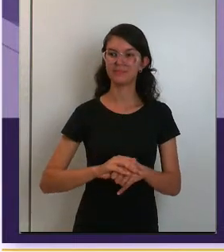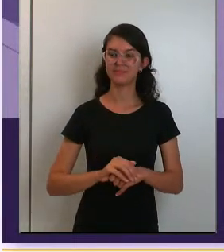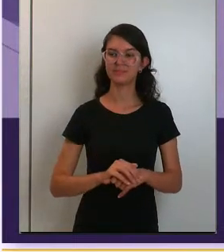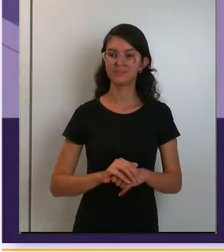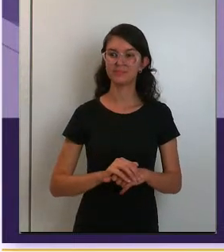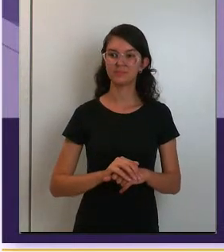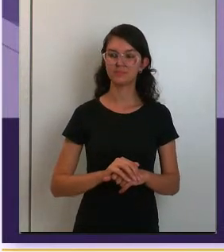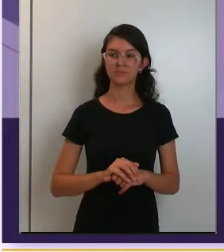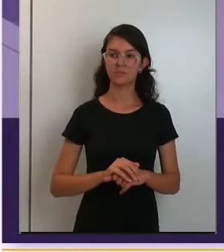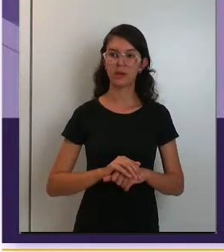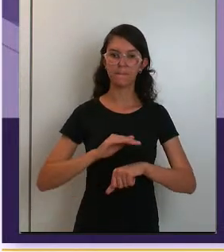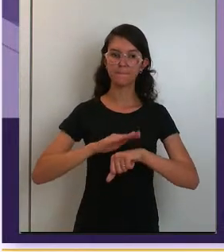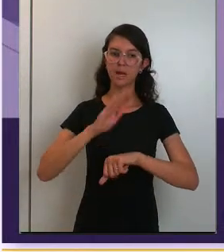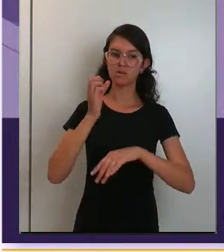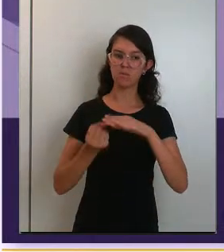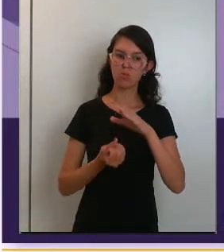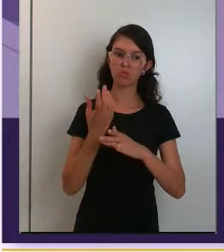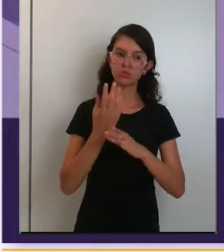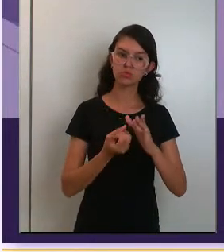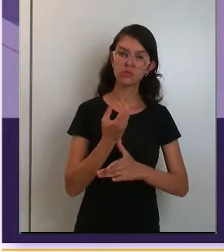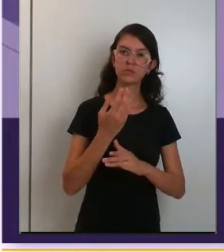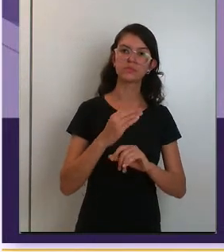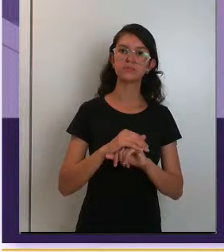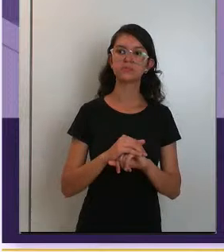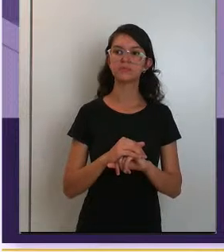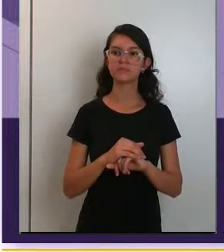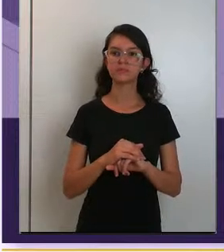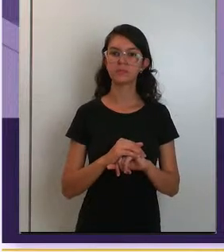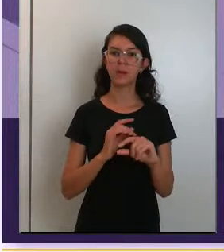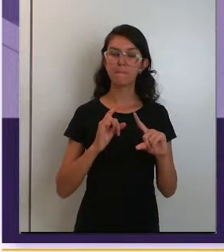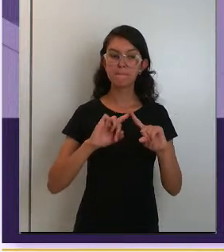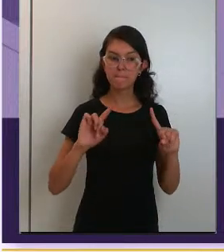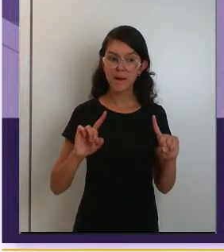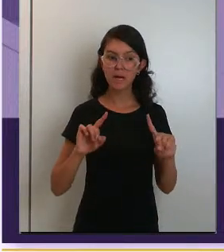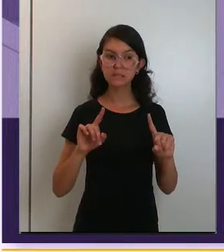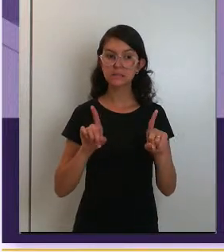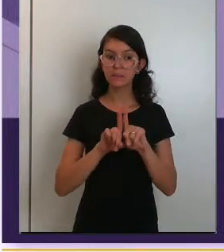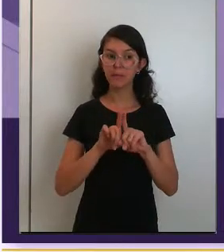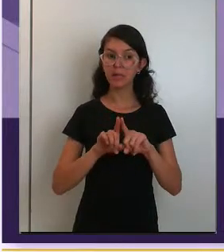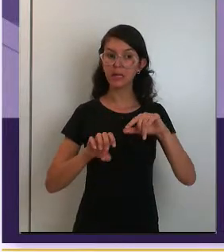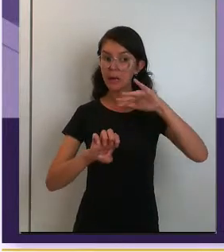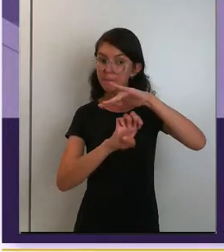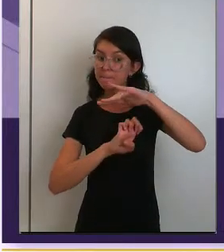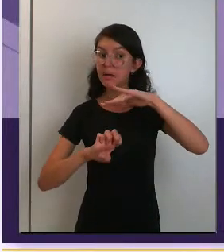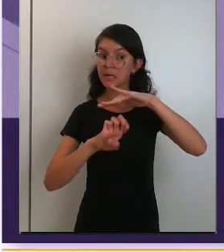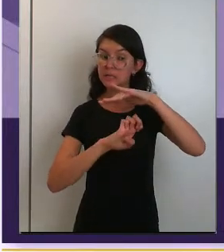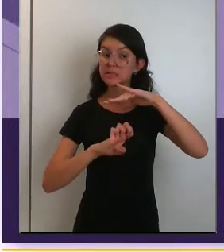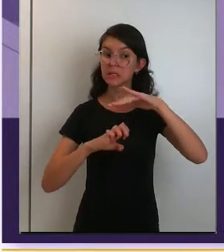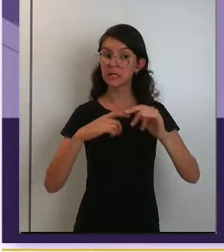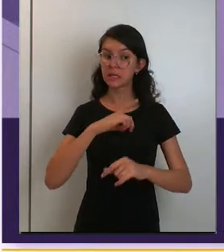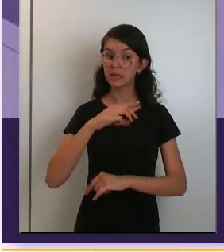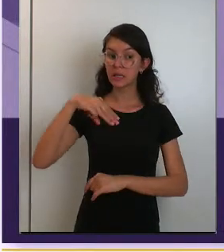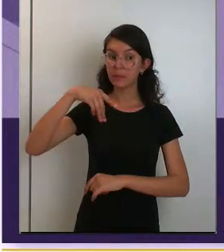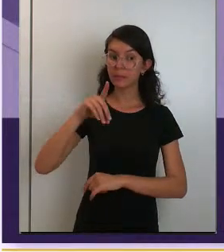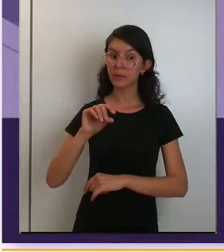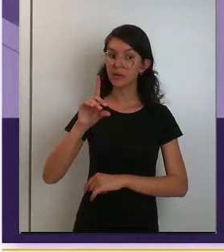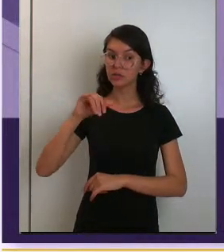que aumenta a produtividade, mas mesmo naquelas empresas que adotam medidas de